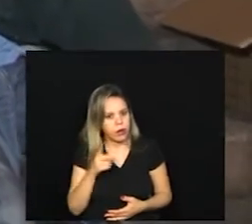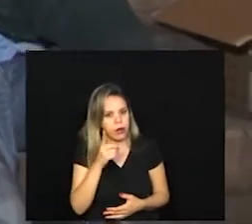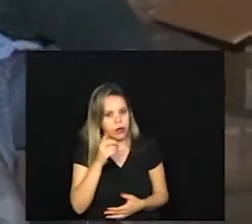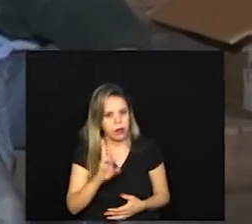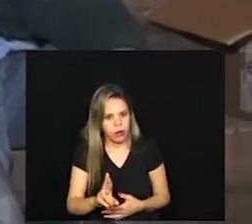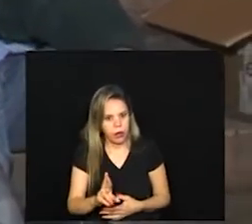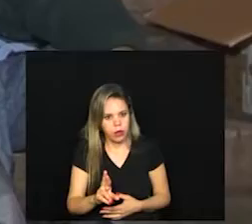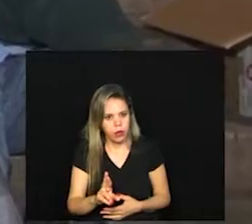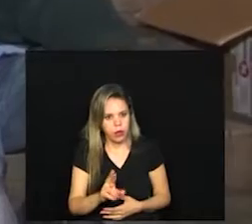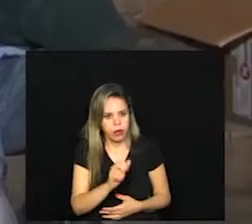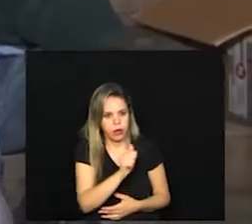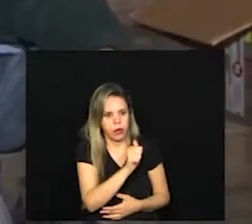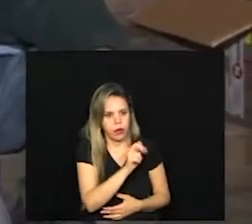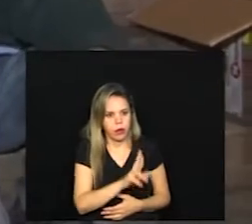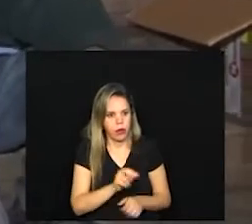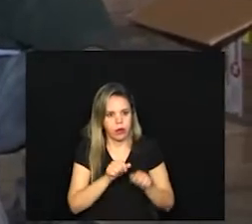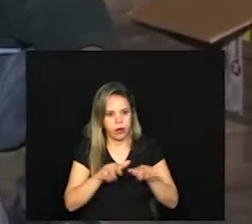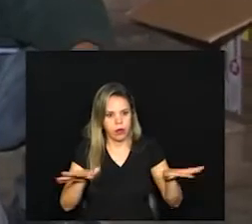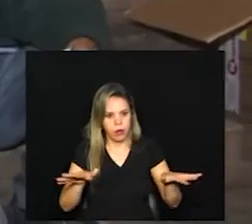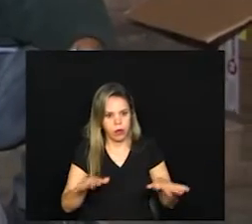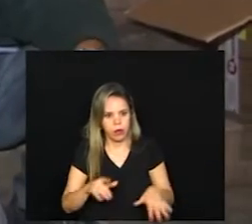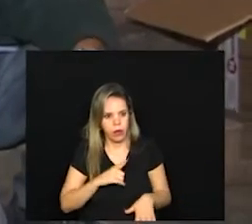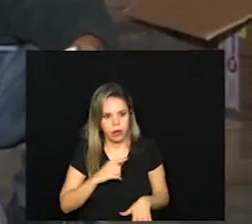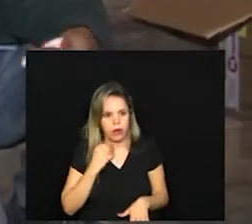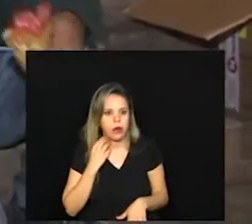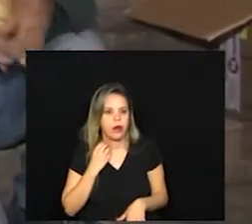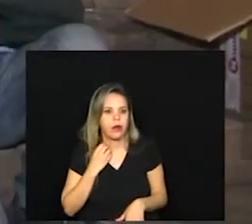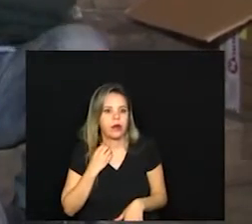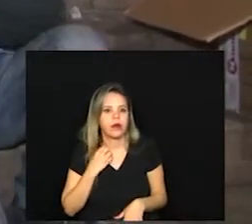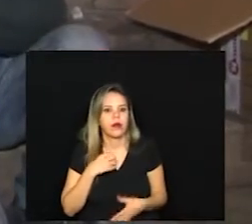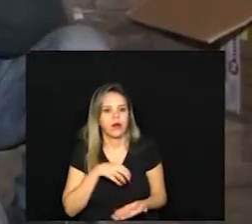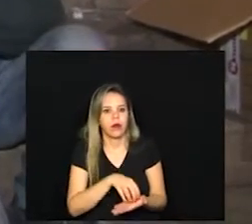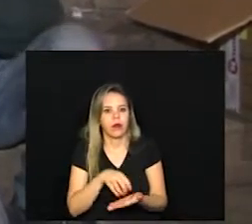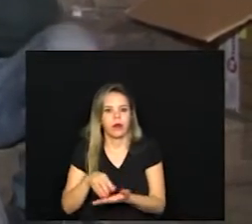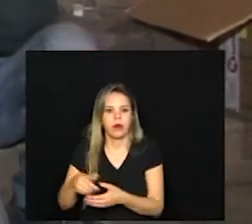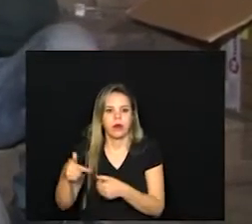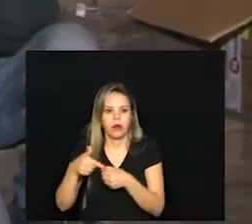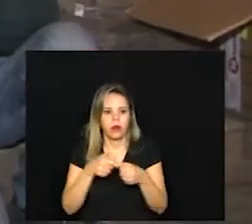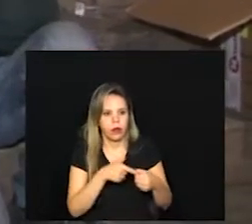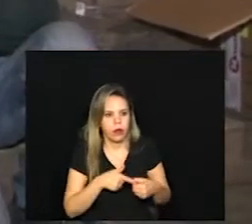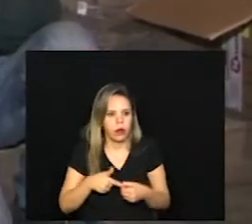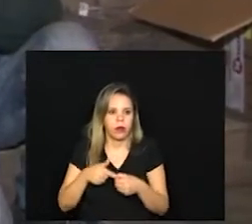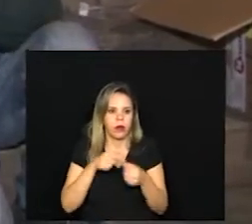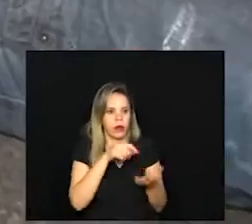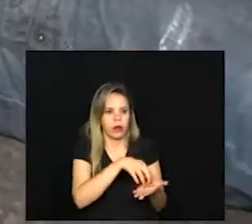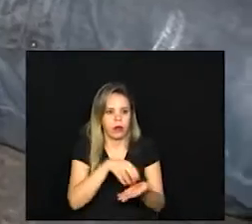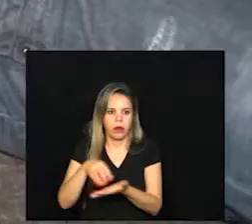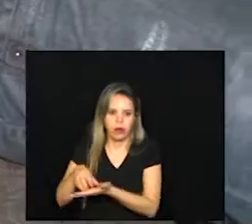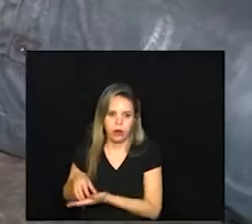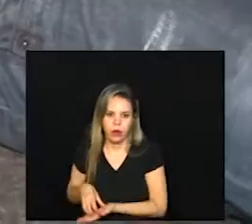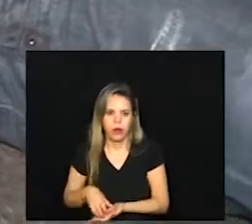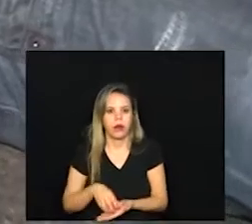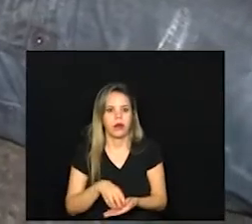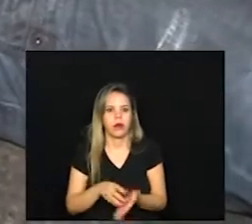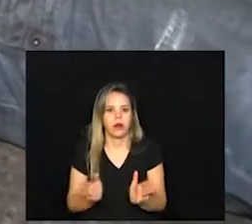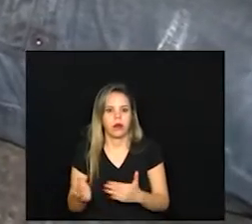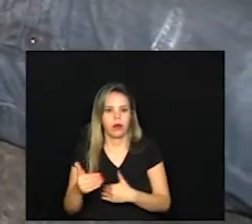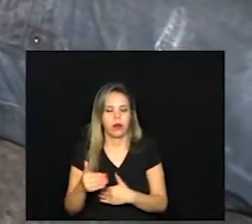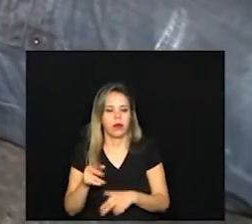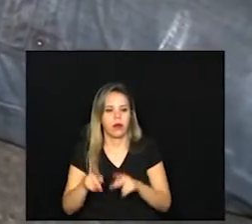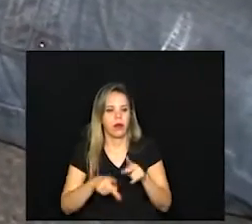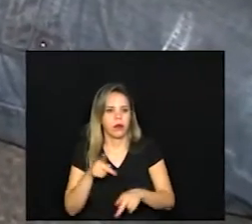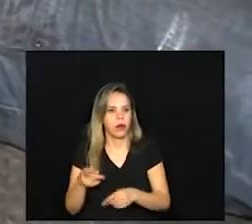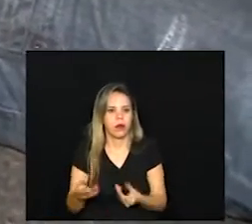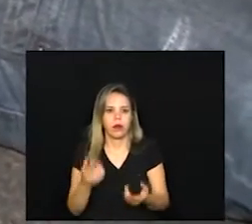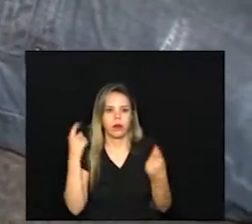DRs, as ARs espalhadas. E nós temos também os postos de combustíveis que são filiados ao RECAP, também tem uma caixa. Então, às vezes, a pessoa não